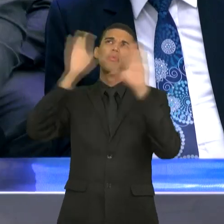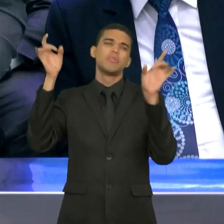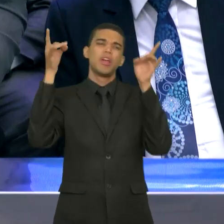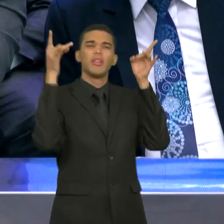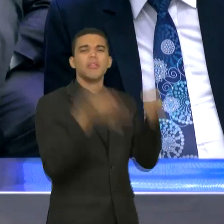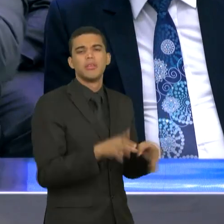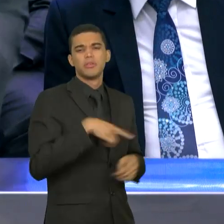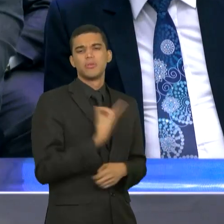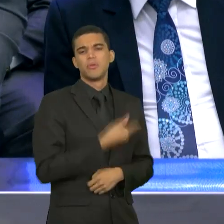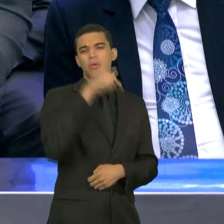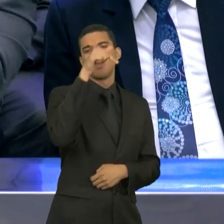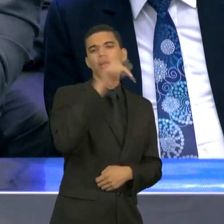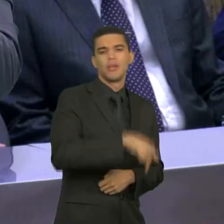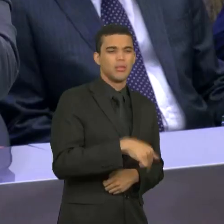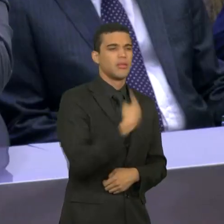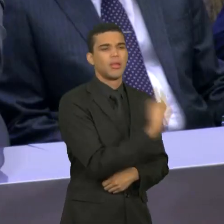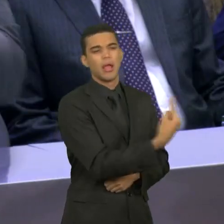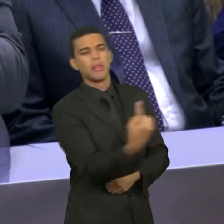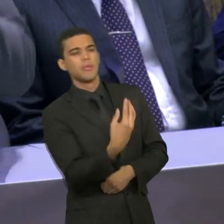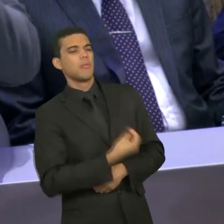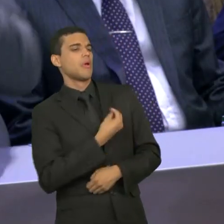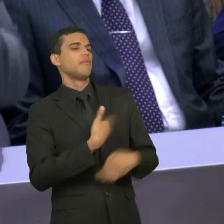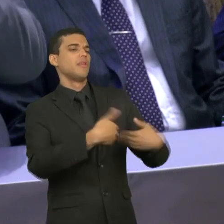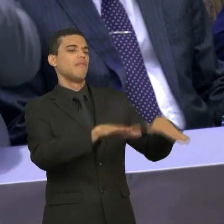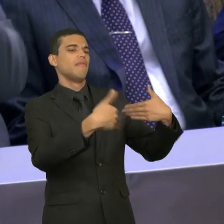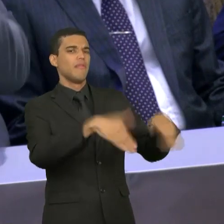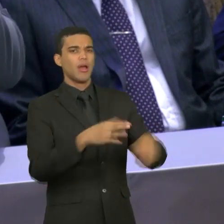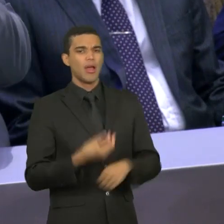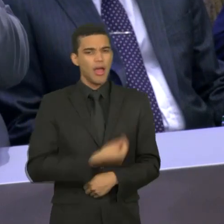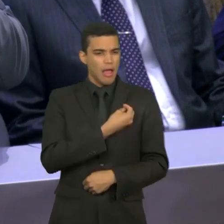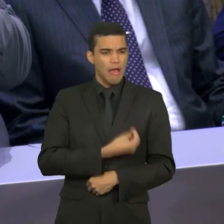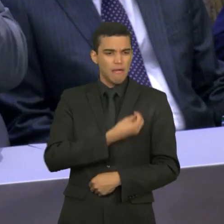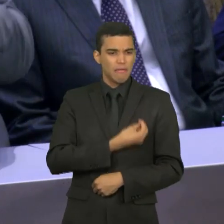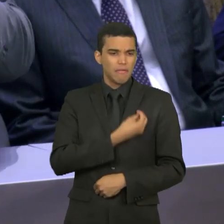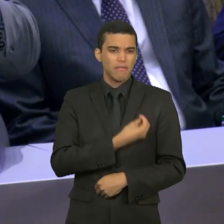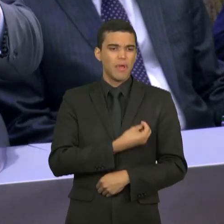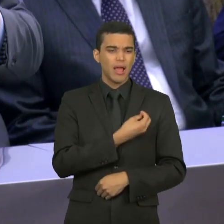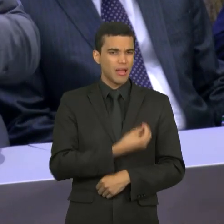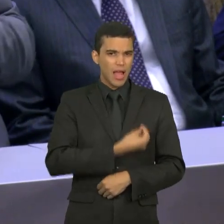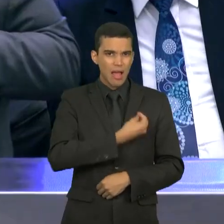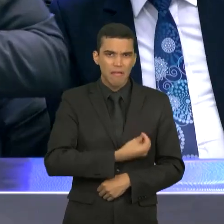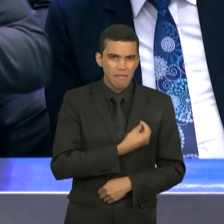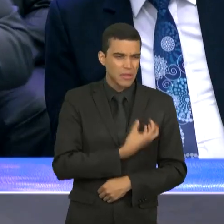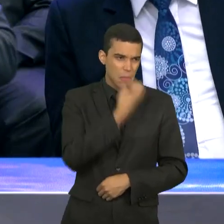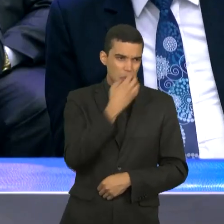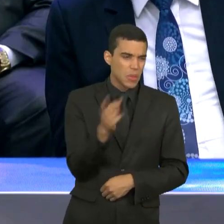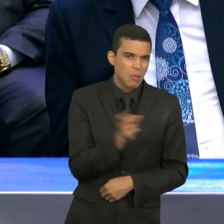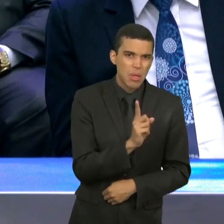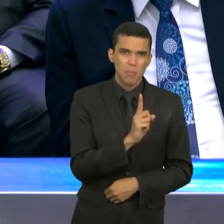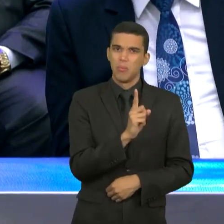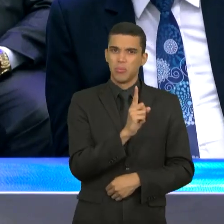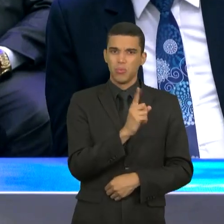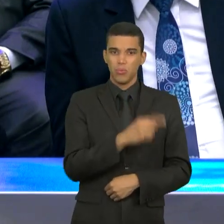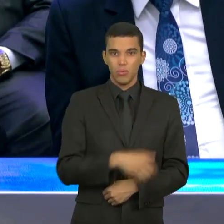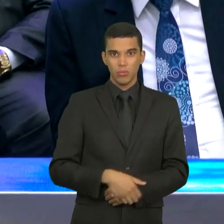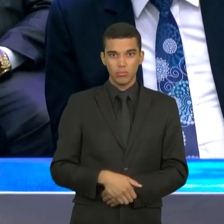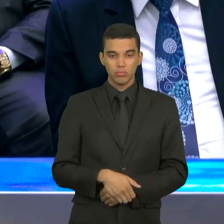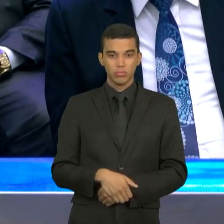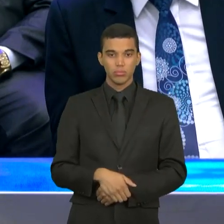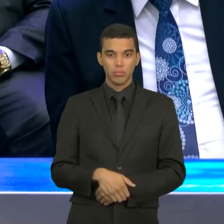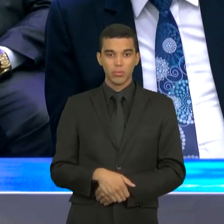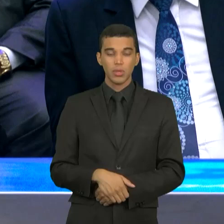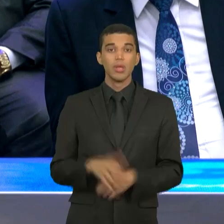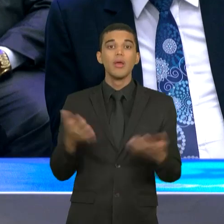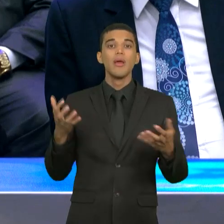é o nosso próprio Léo e que cada um se via a vida não vale a pena viver era o que cantava aquele cantor traduzindo